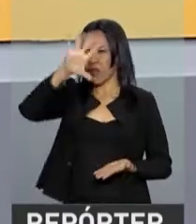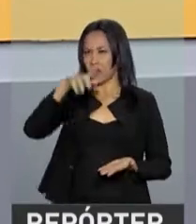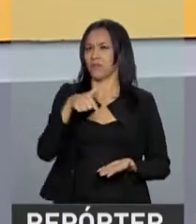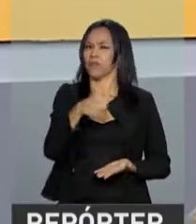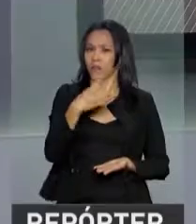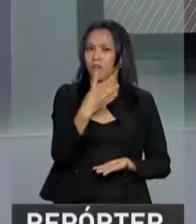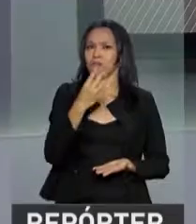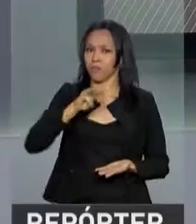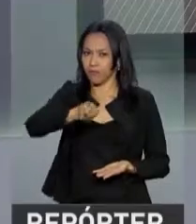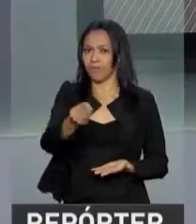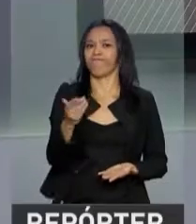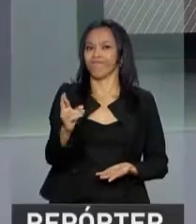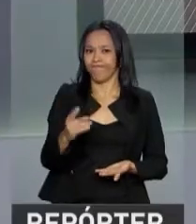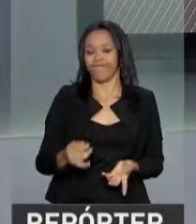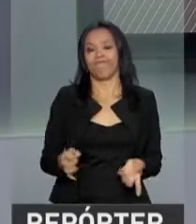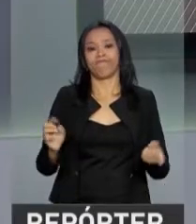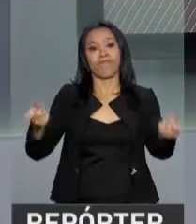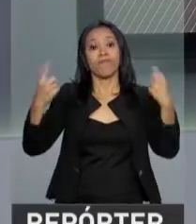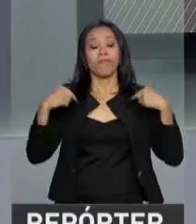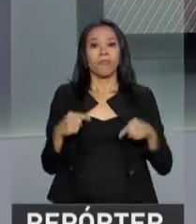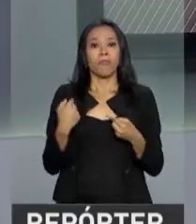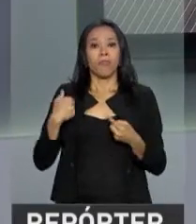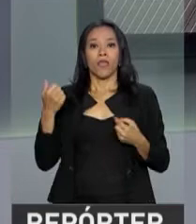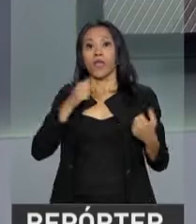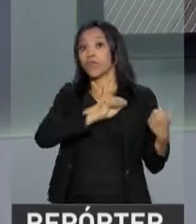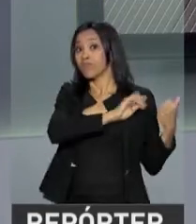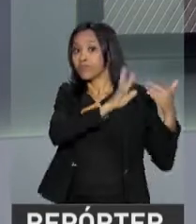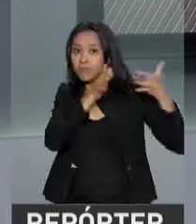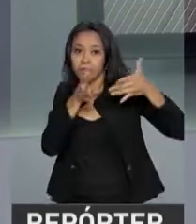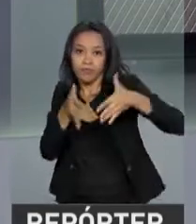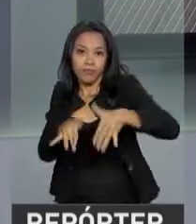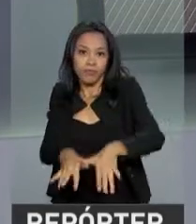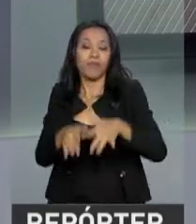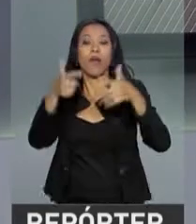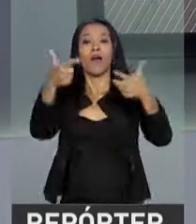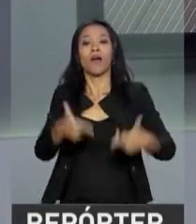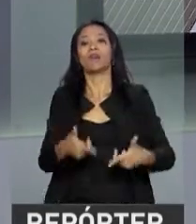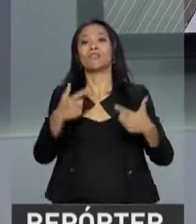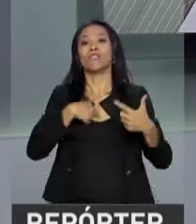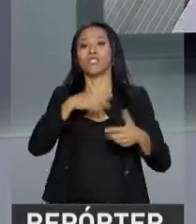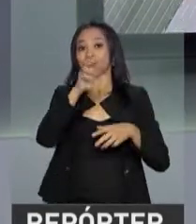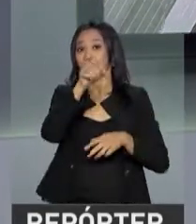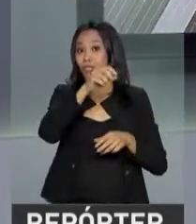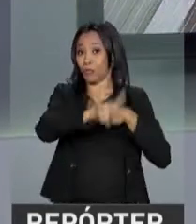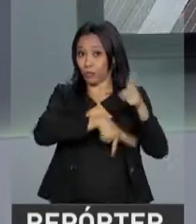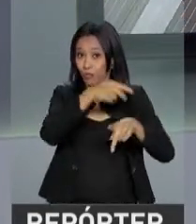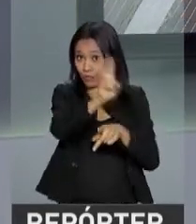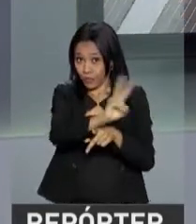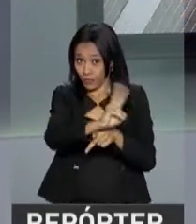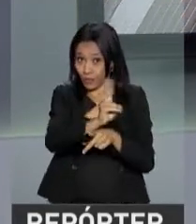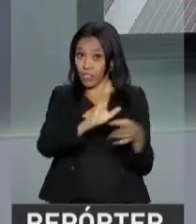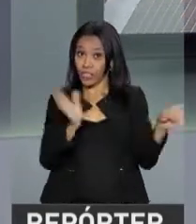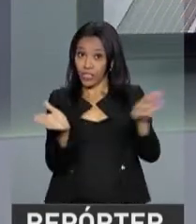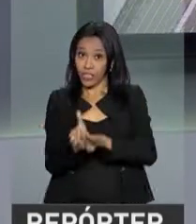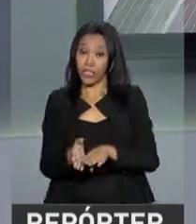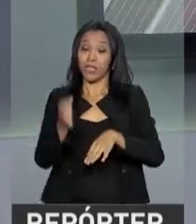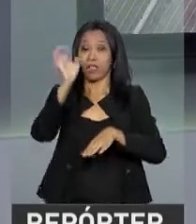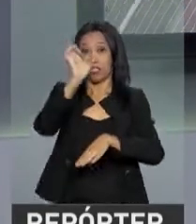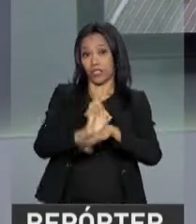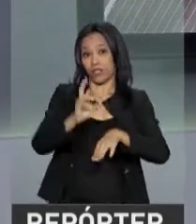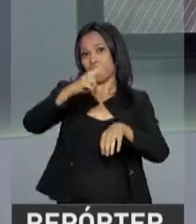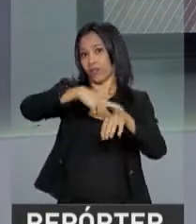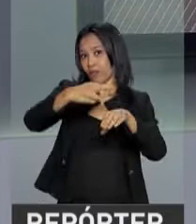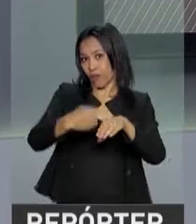reais. A chegada de imigrantes venezuelanos à cidade de Pacaraima, no estado de Roraima, tem gerado